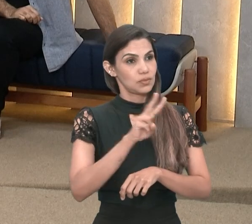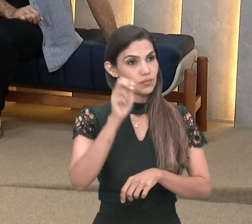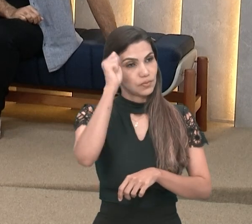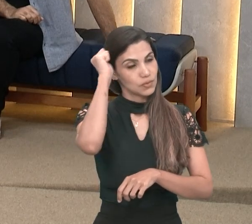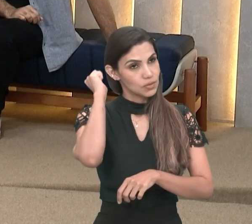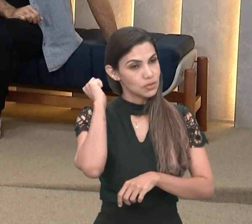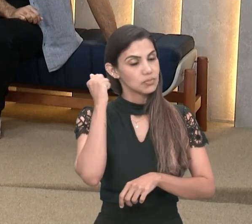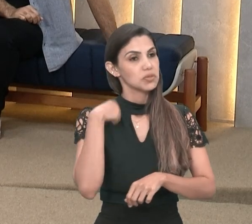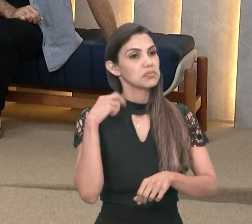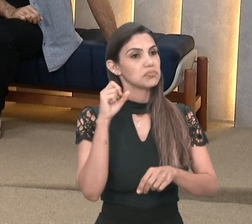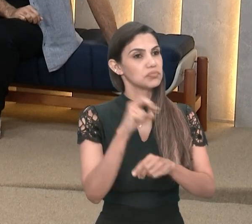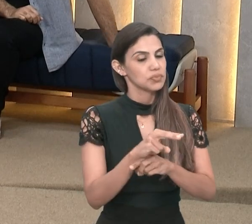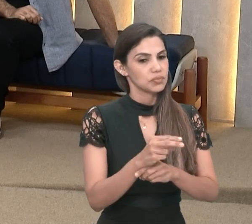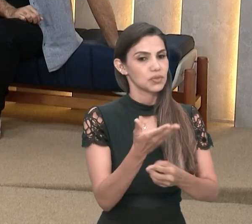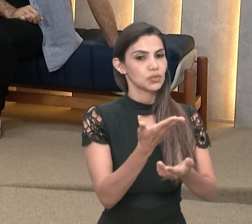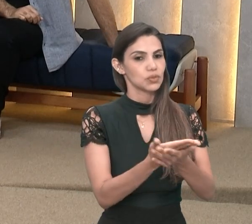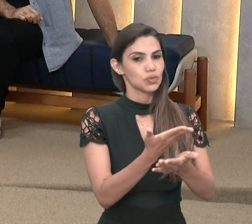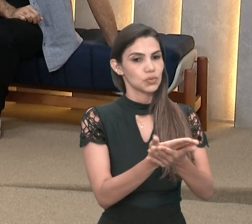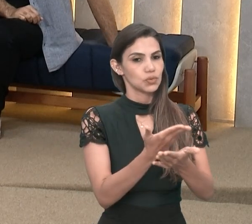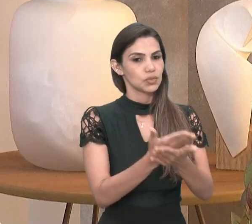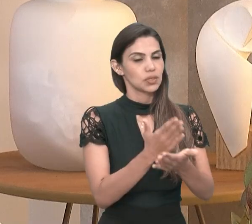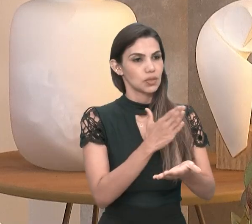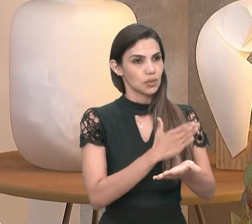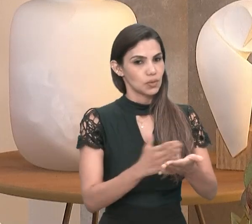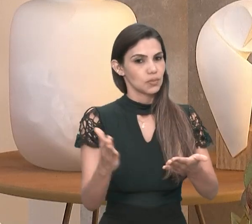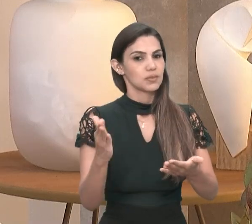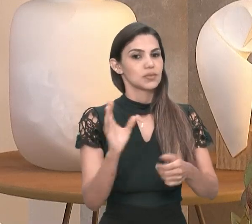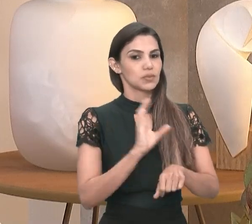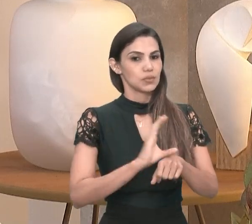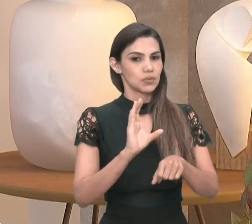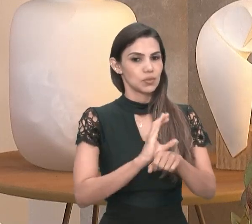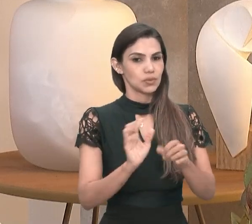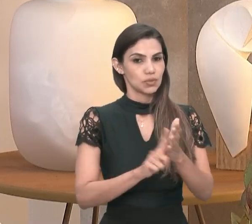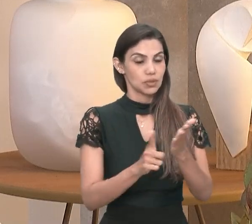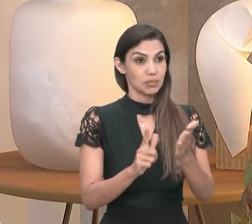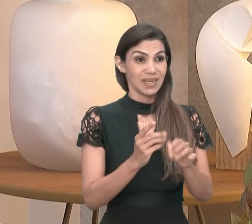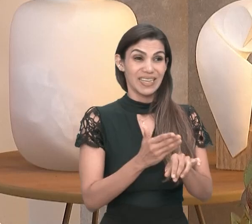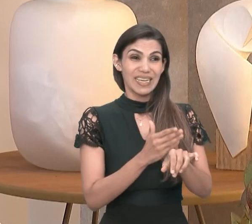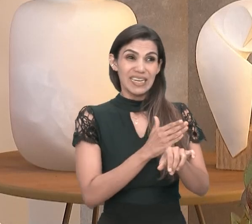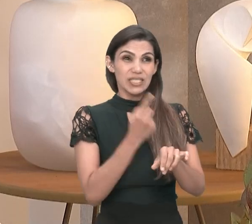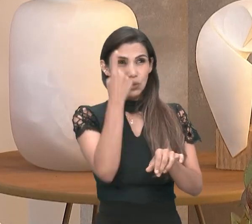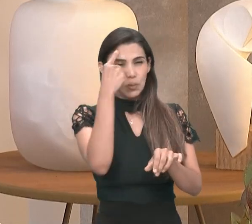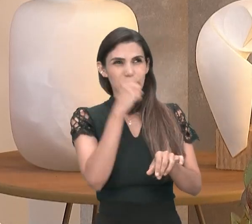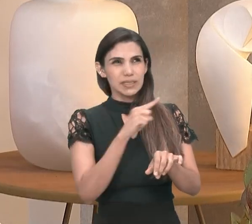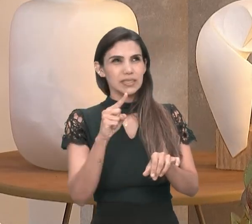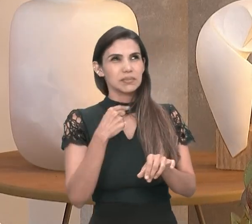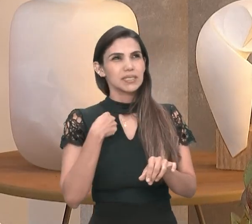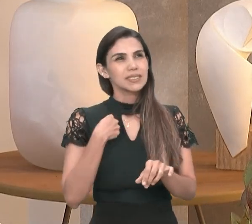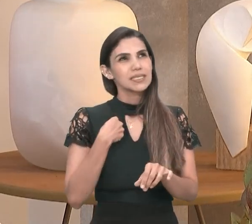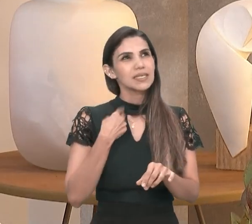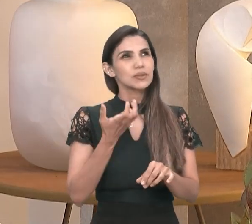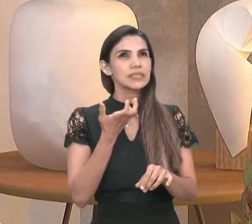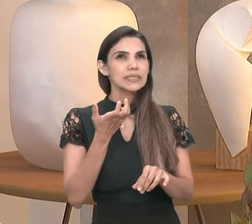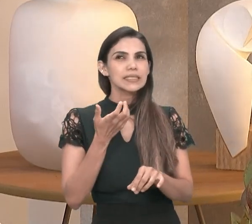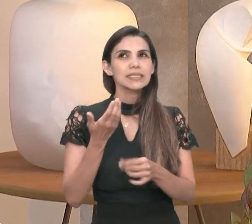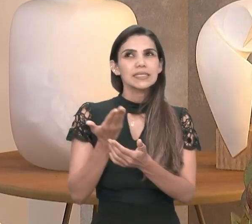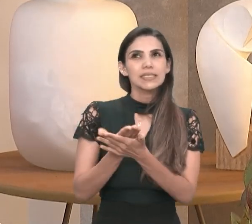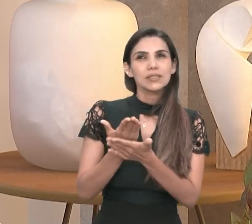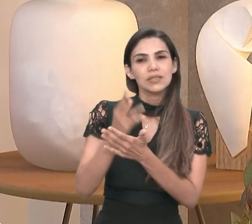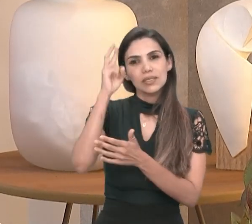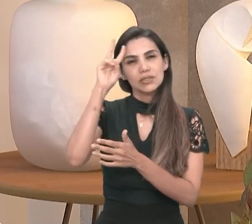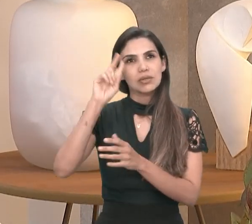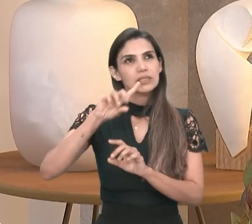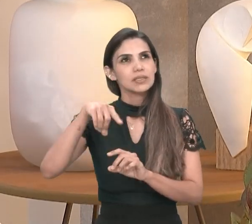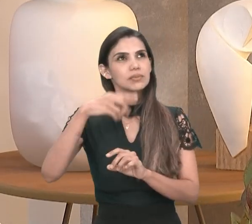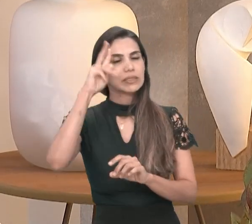fazer jornalismo. Queria fazer história até uma semana antes. Trocou no meio do percurso. Aí eu vim na véspera,